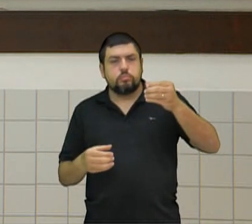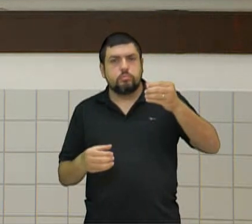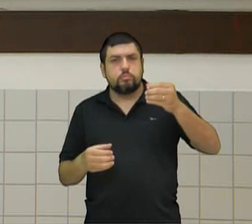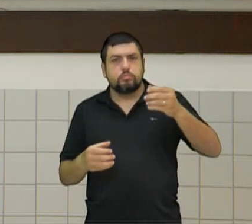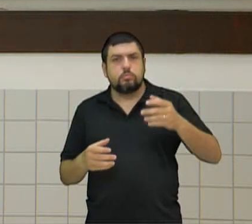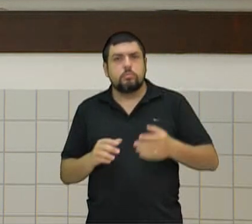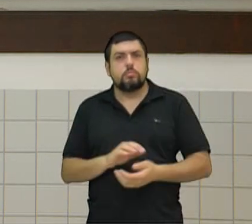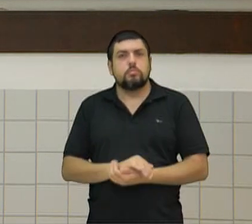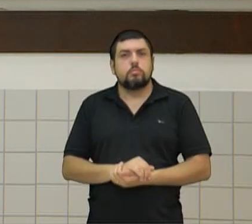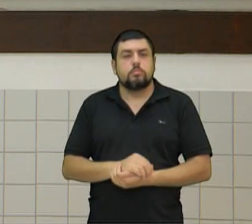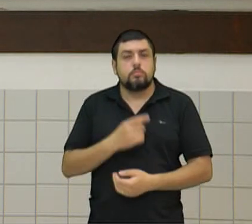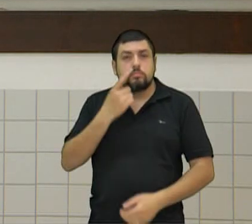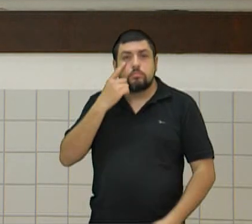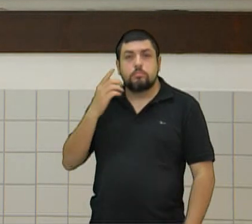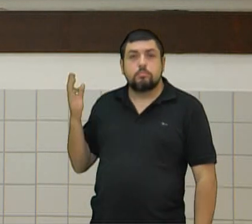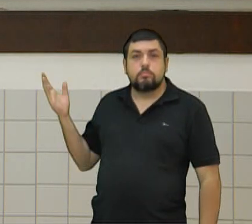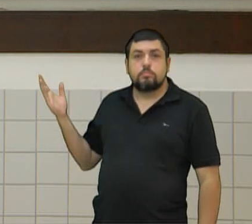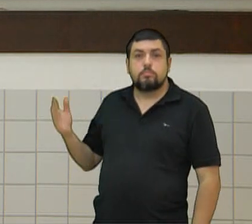aqui, ó.